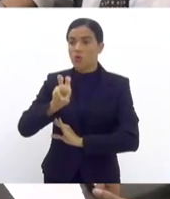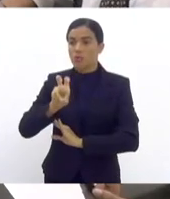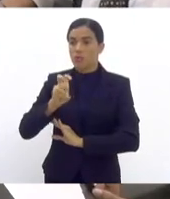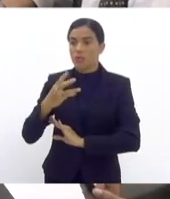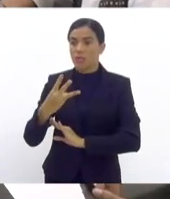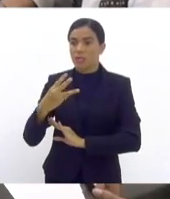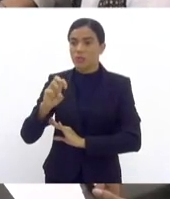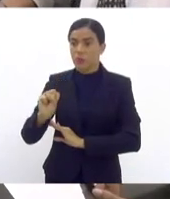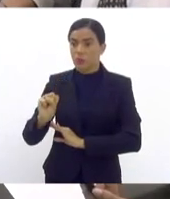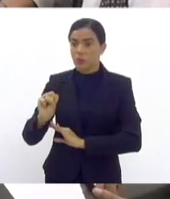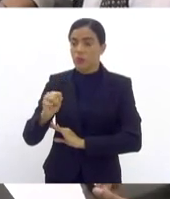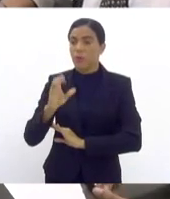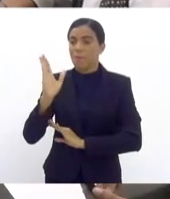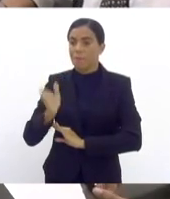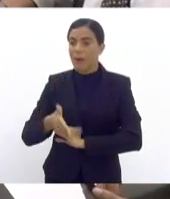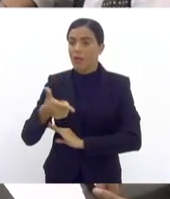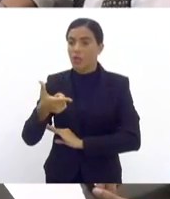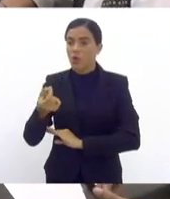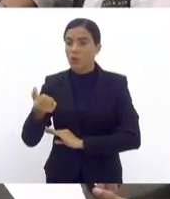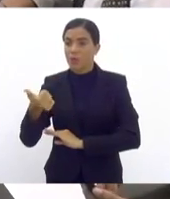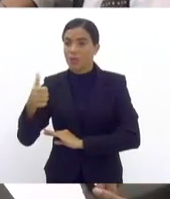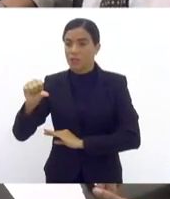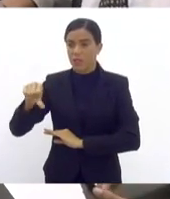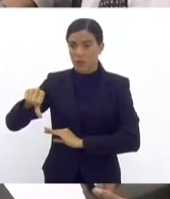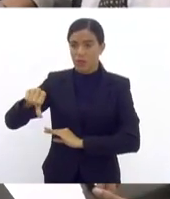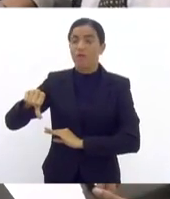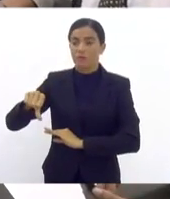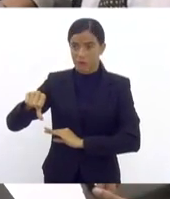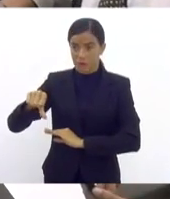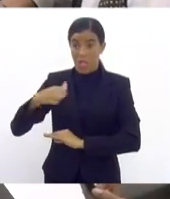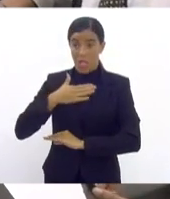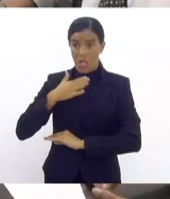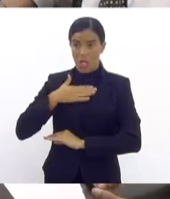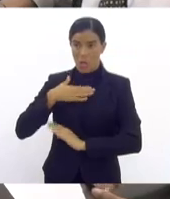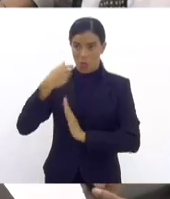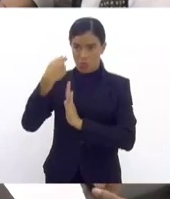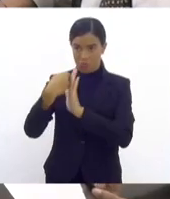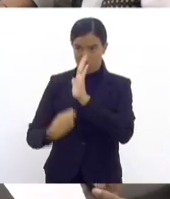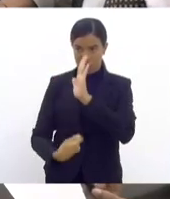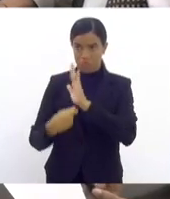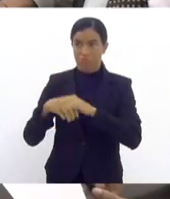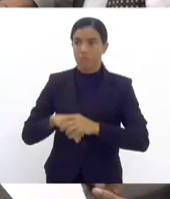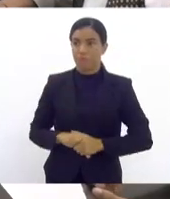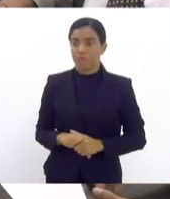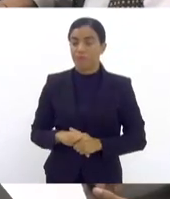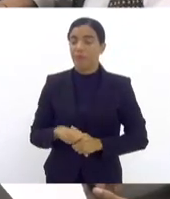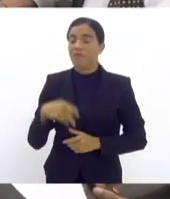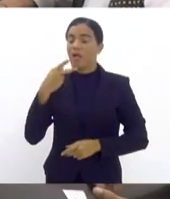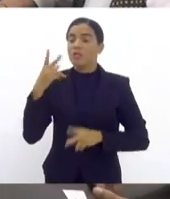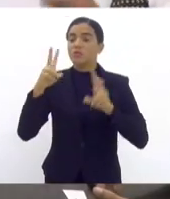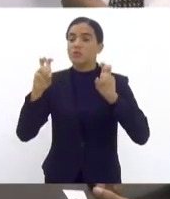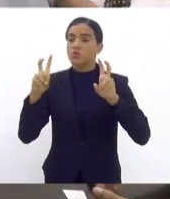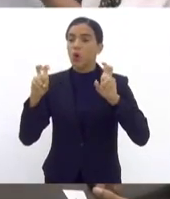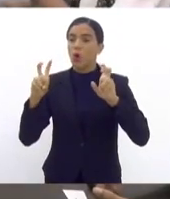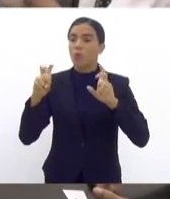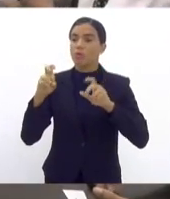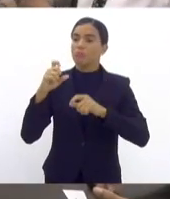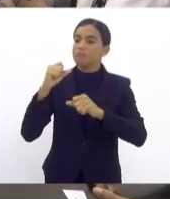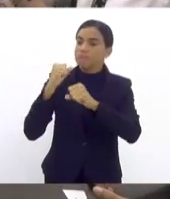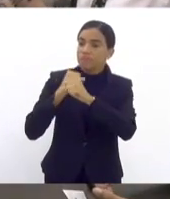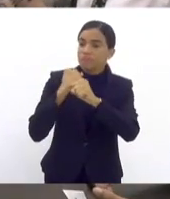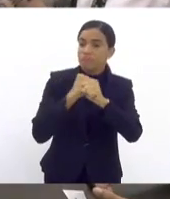8538 de 2019, uma lei de minha autoria, instituiu a política estadual de restauração ecológica. No seu